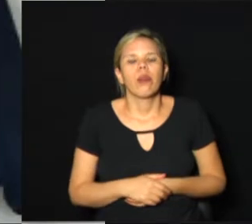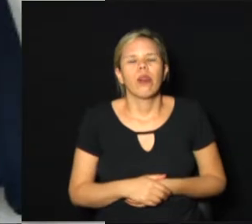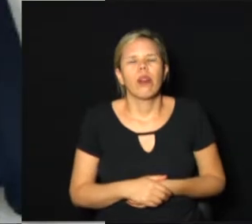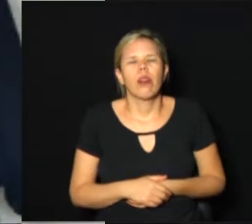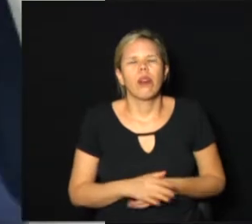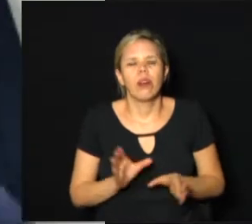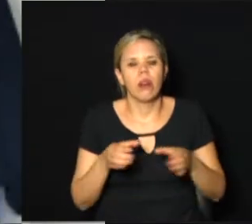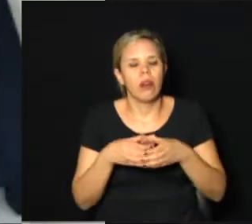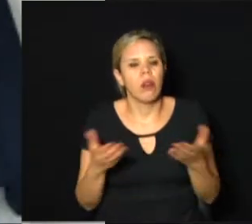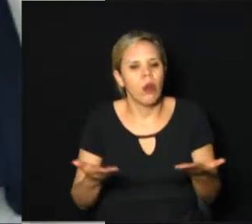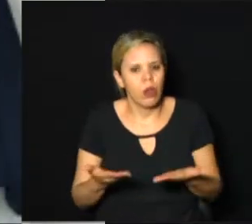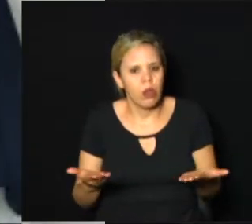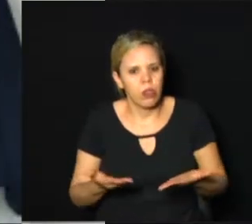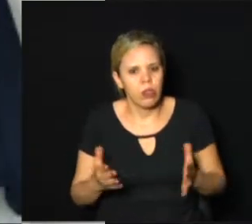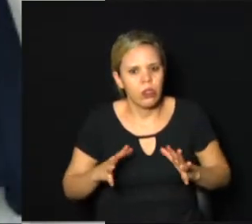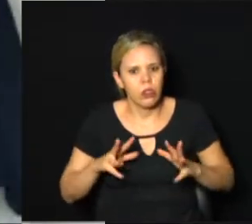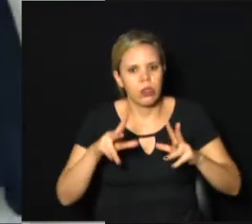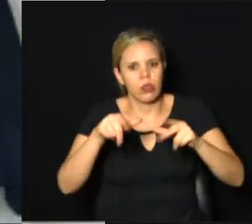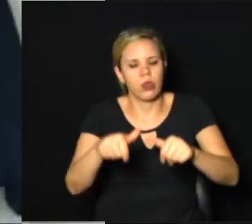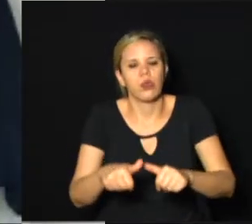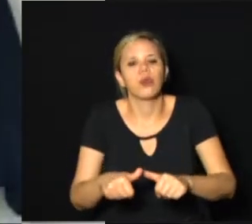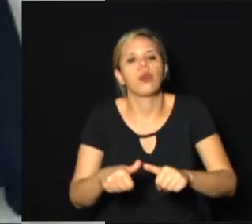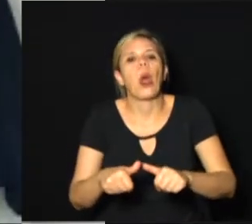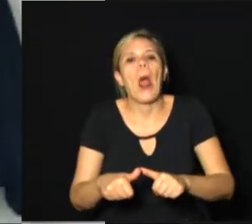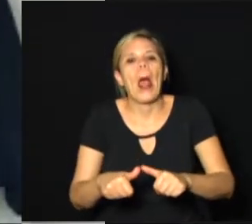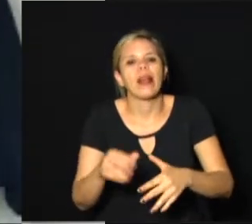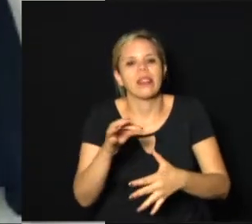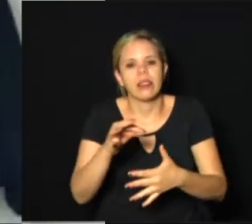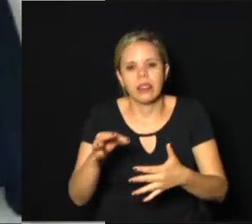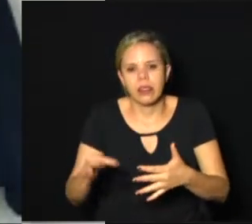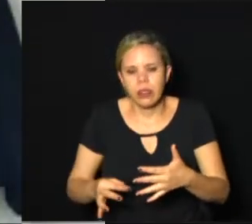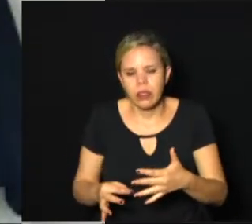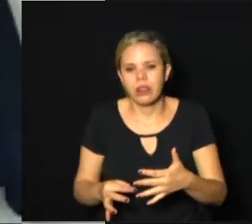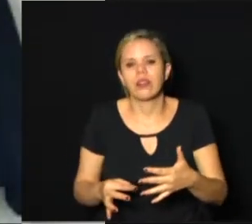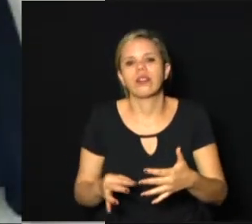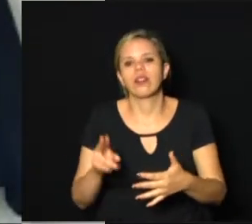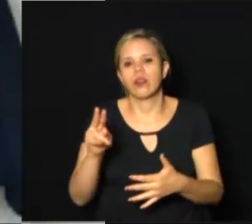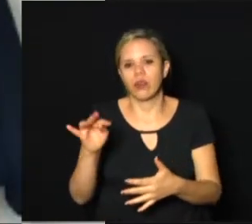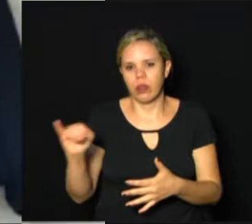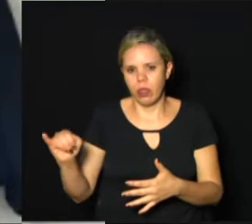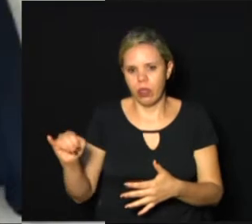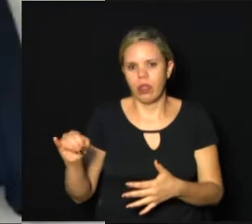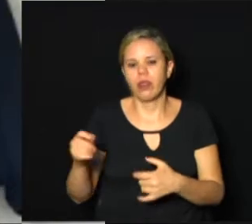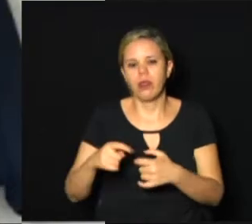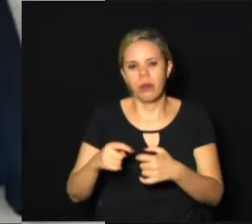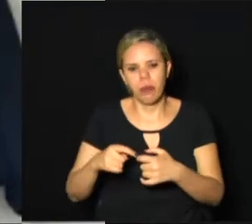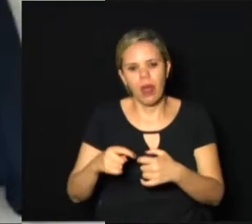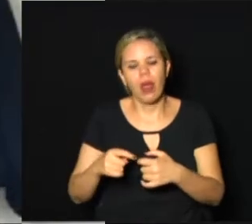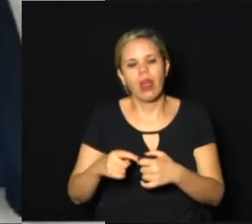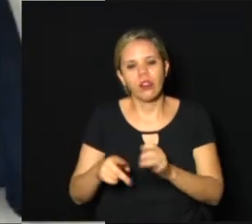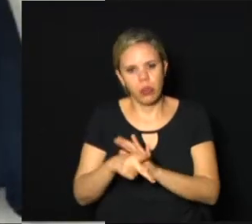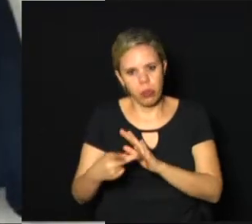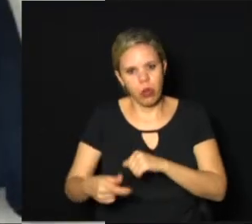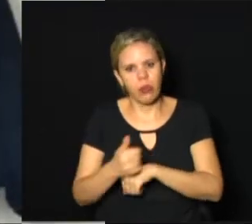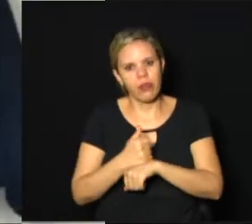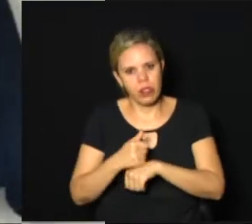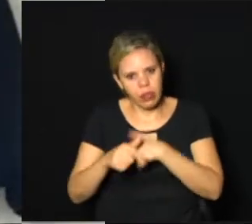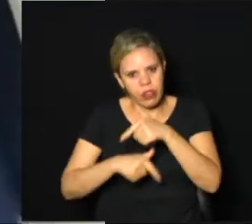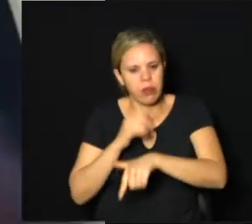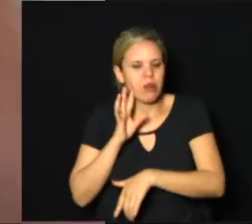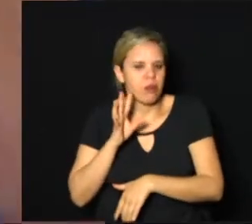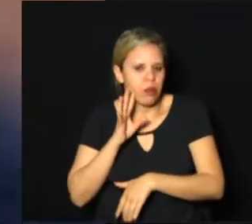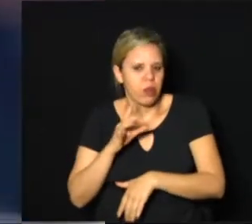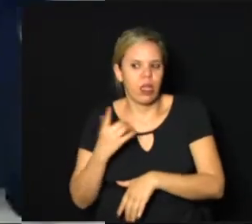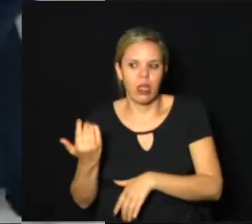Essa equipe agora hoje era toda composta com terapia, com intensivistas. Então, era uma equipe que estava trabalhando legal. A gente teve, inclusive,